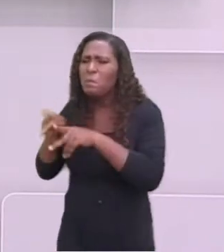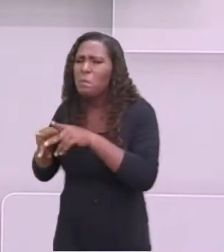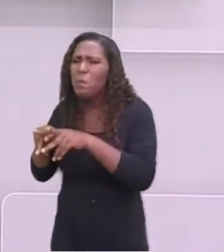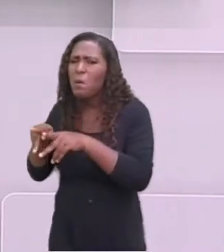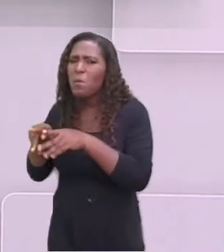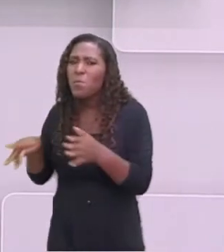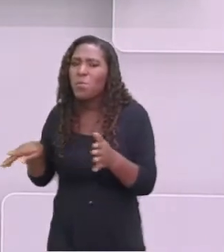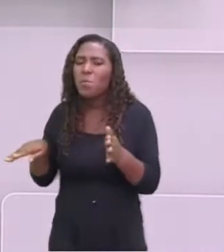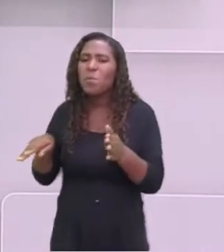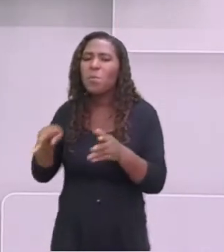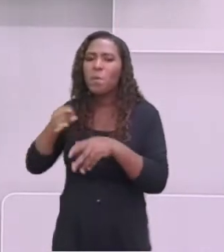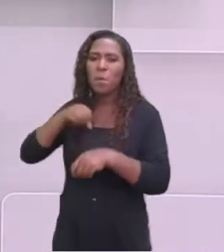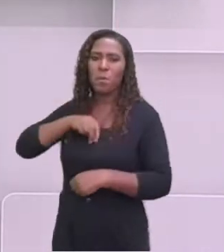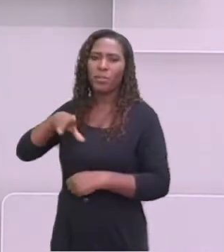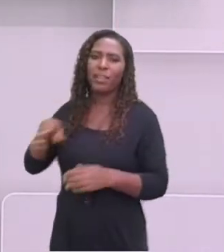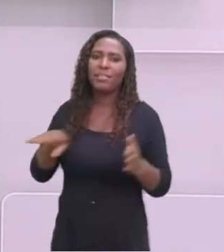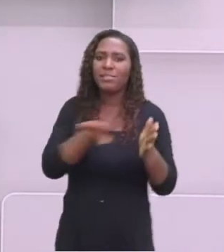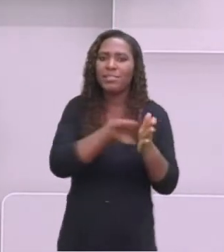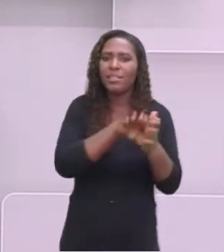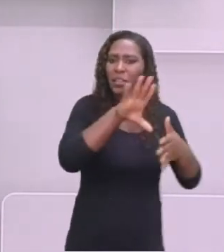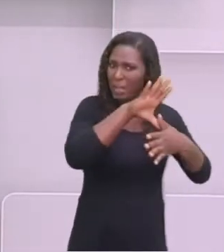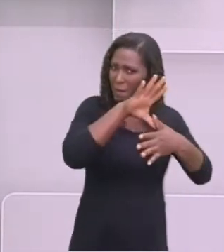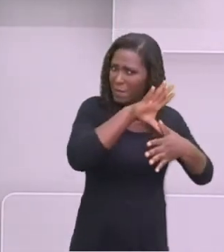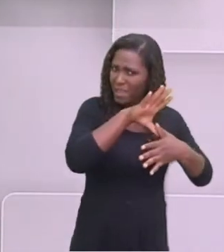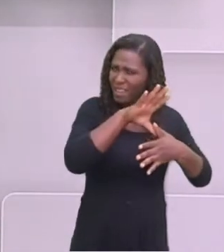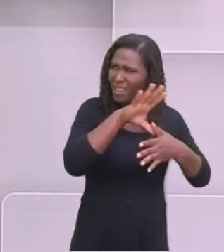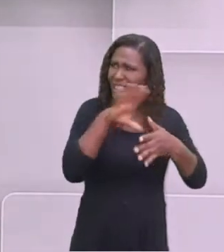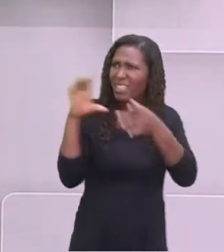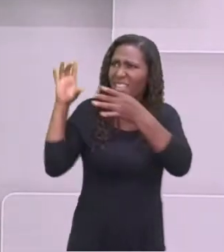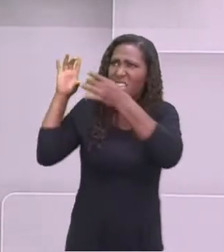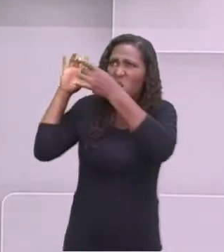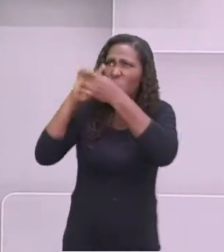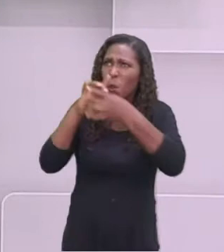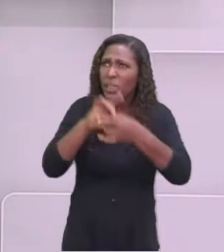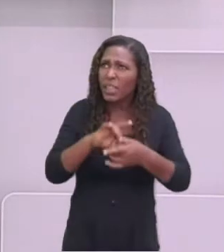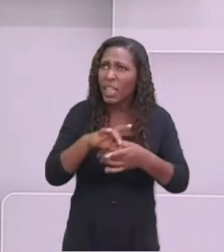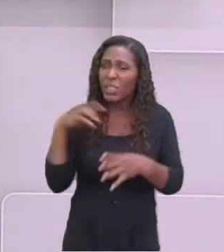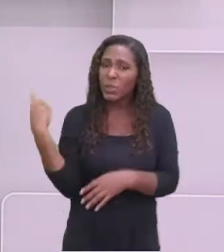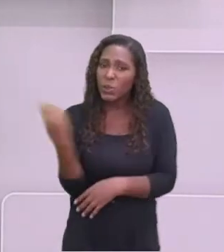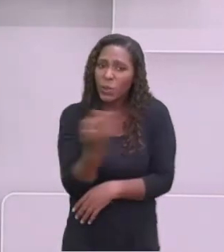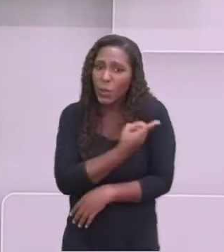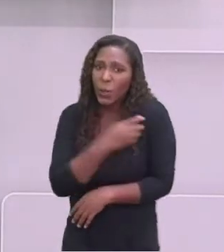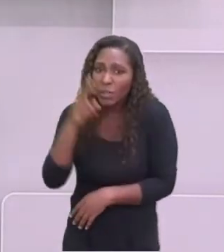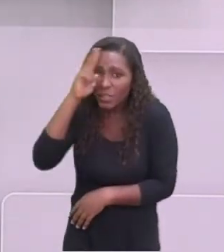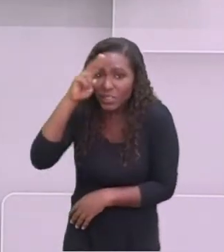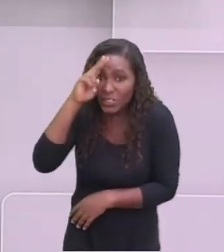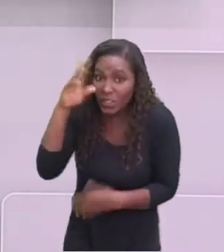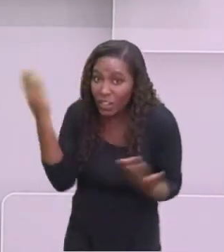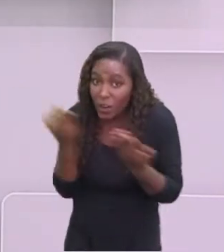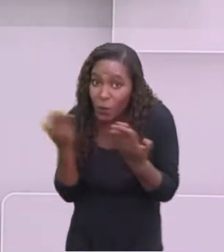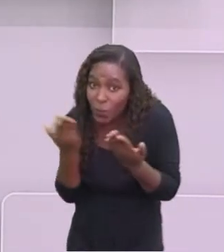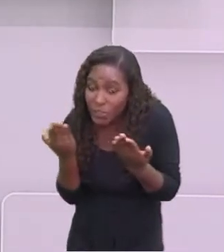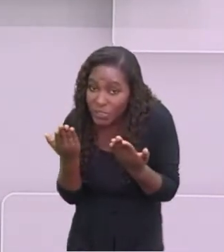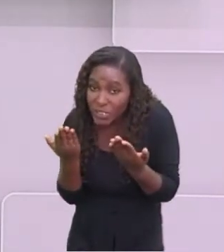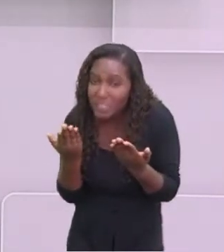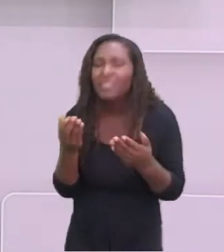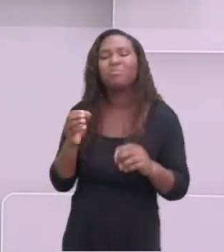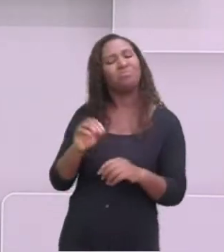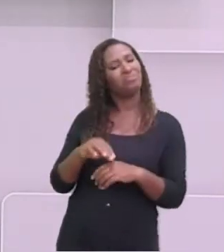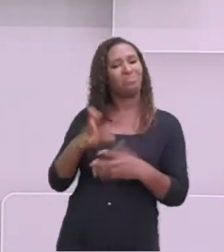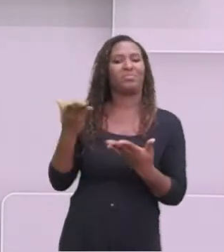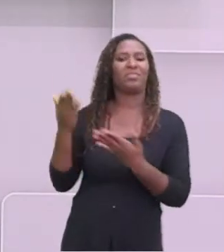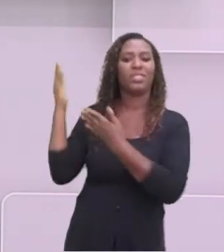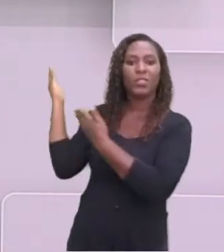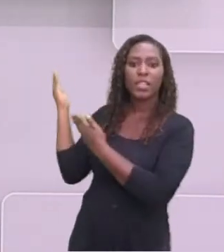Vamos ver? Os europeus e os indígenas da América tiveram os seus primeiros contatos no